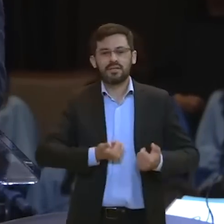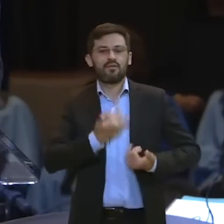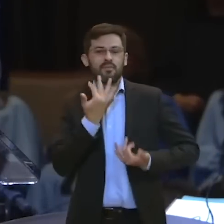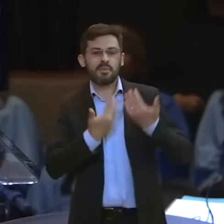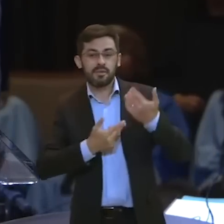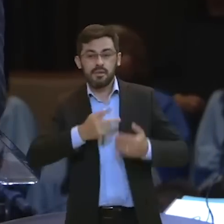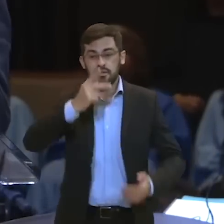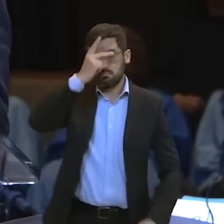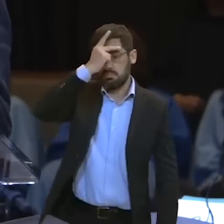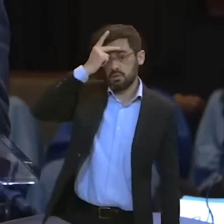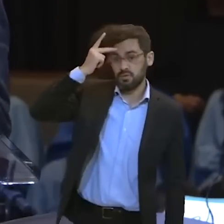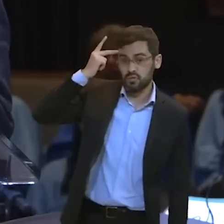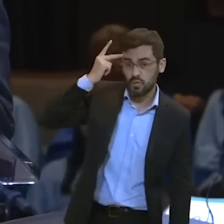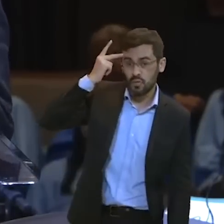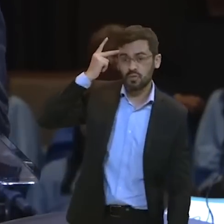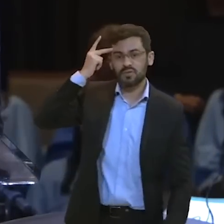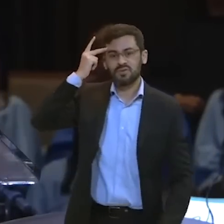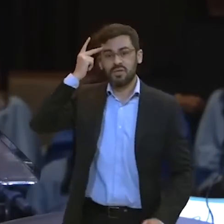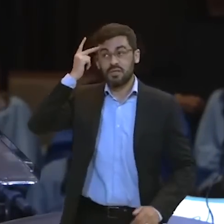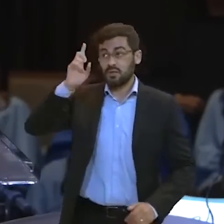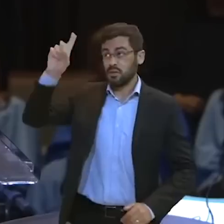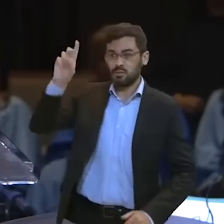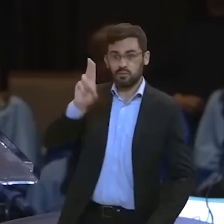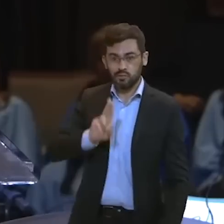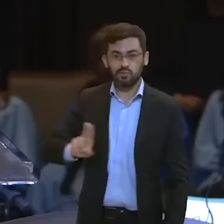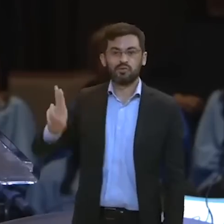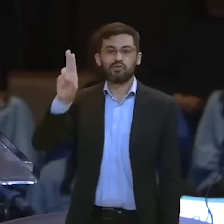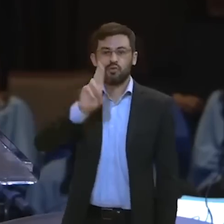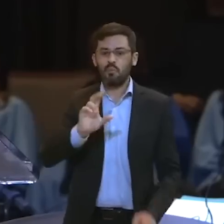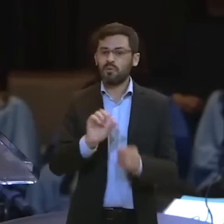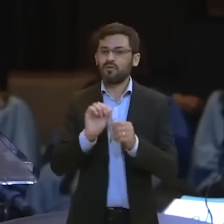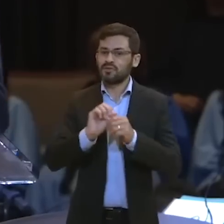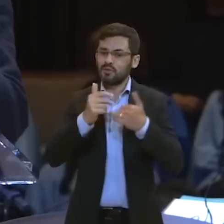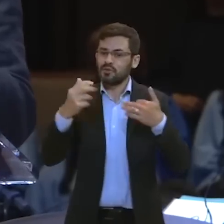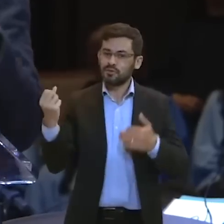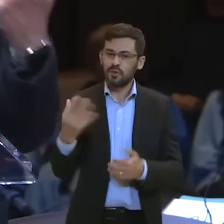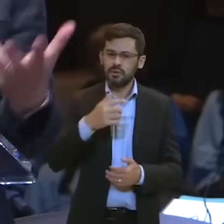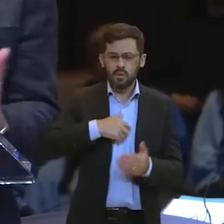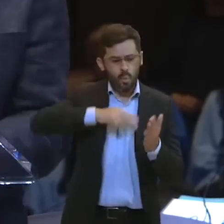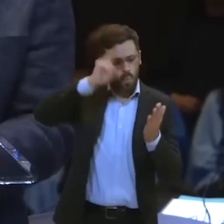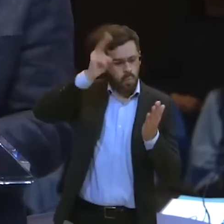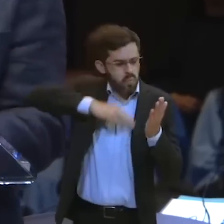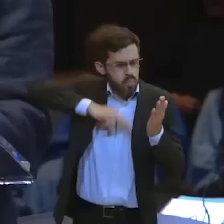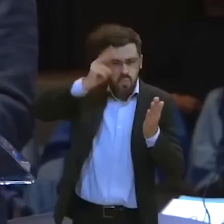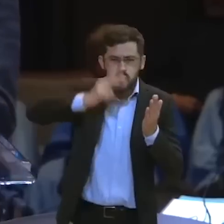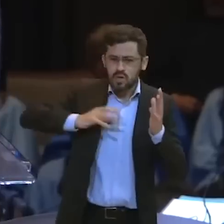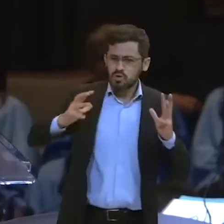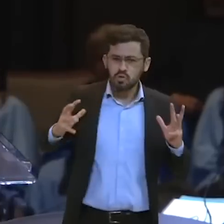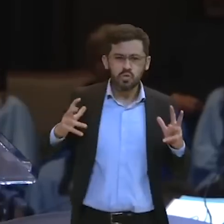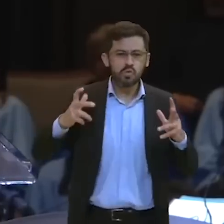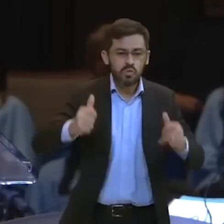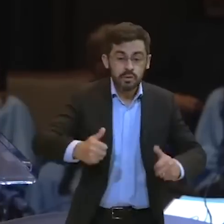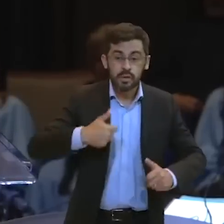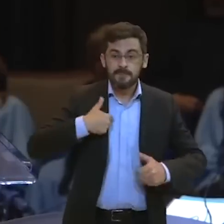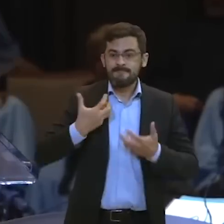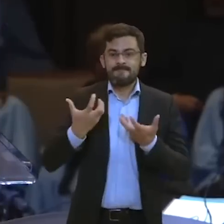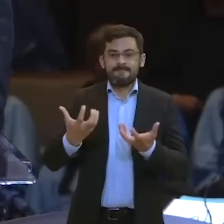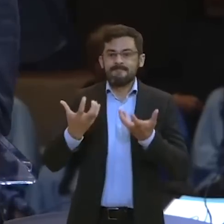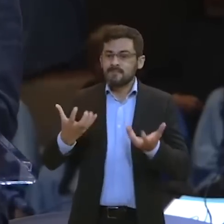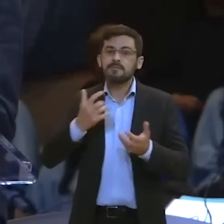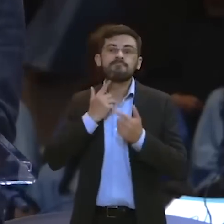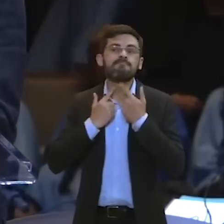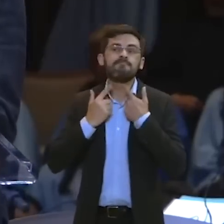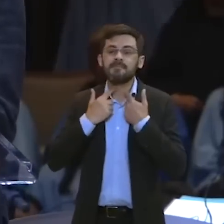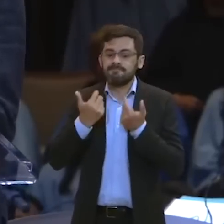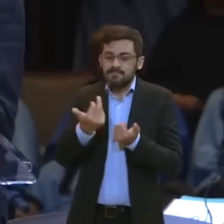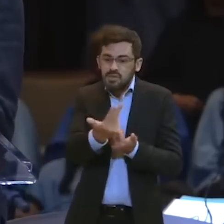de personagens dos avivamentos. E aí eu li aqueles livros, devorei e falei assim: eu quero isso para a minha